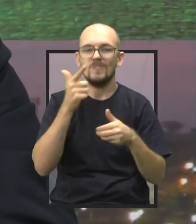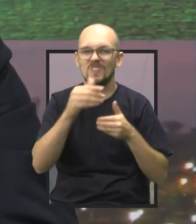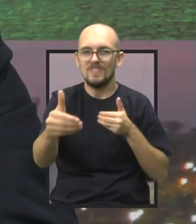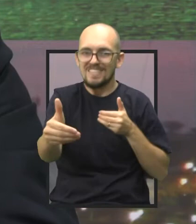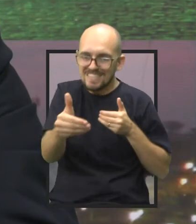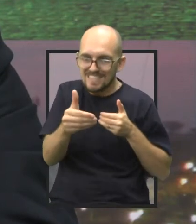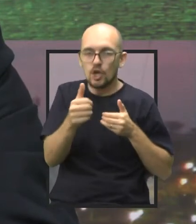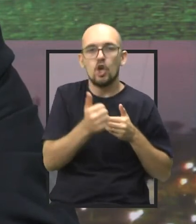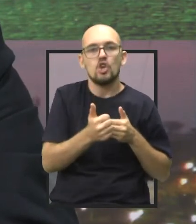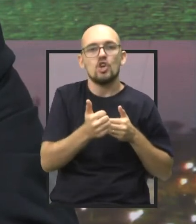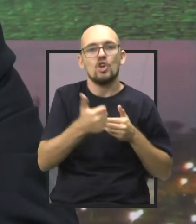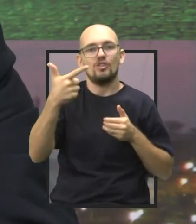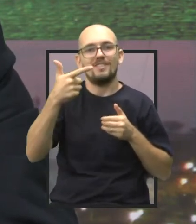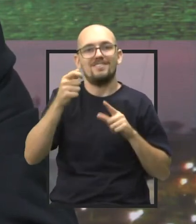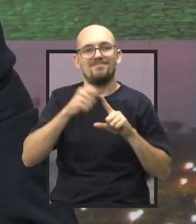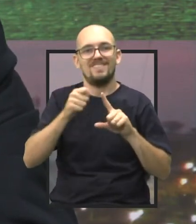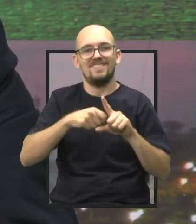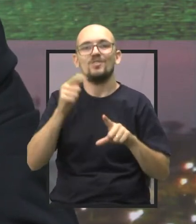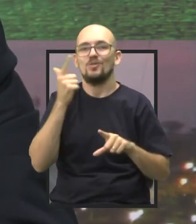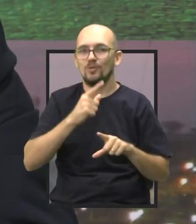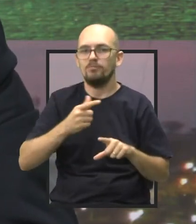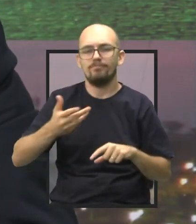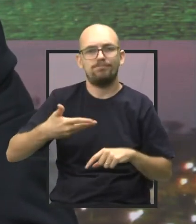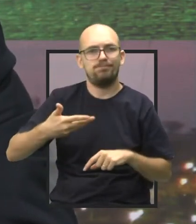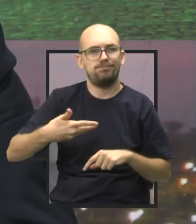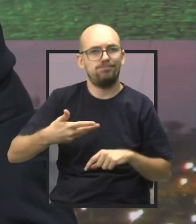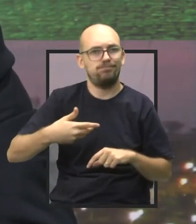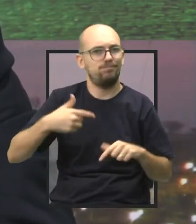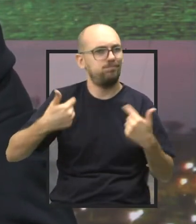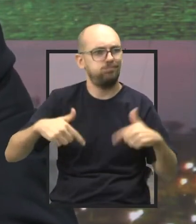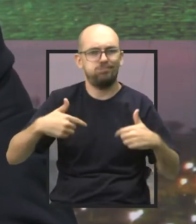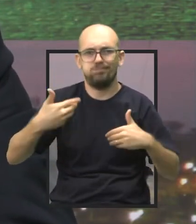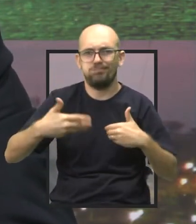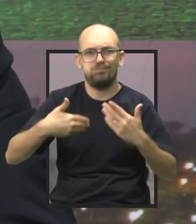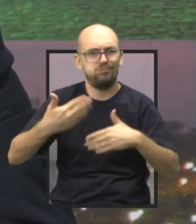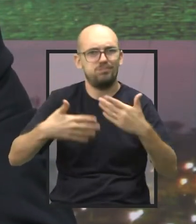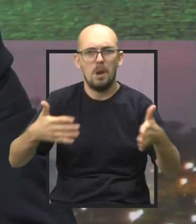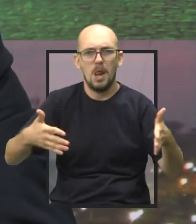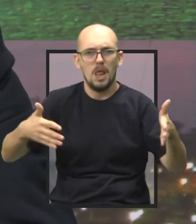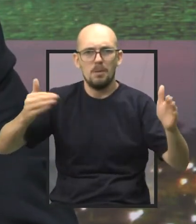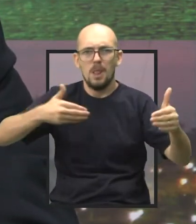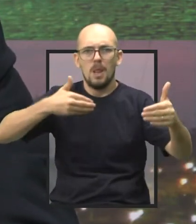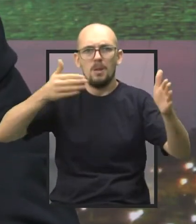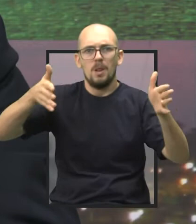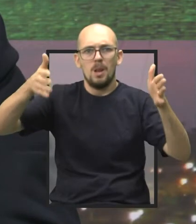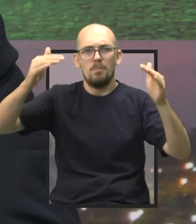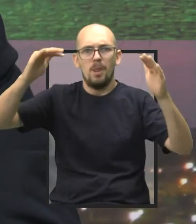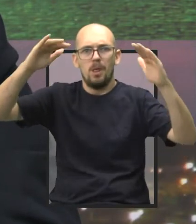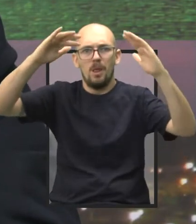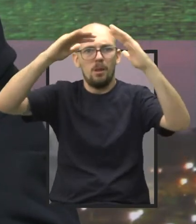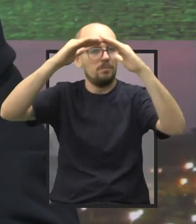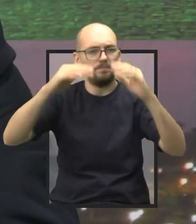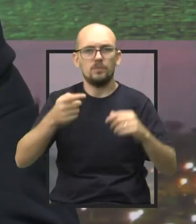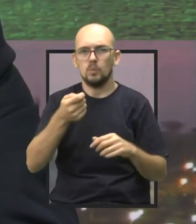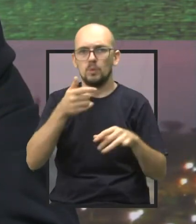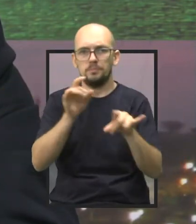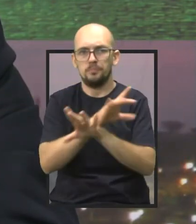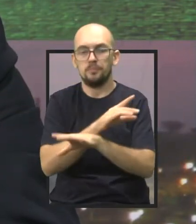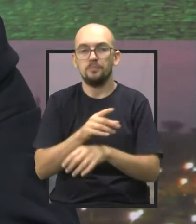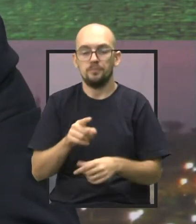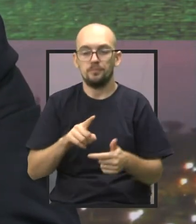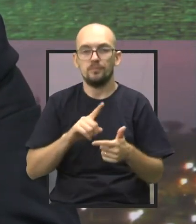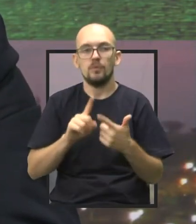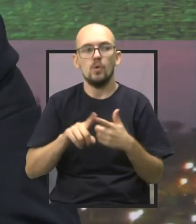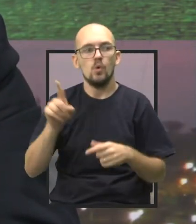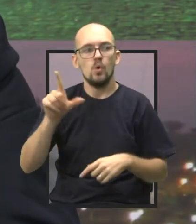meses. É, então, eles estão num ritmo assim, muito avançado, muito acelerado de obra. Uhum. O Luizão Agostini